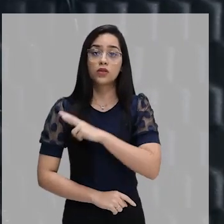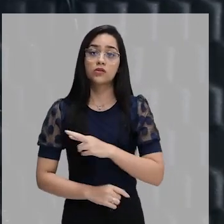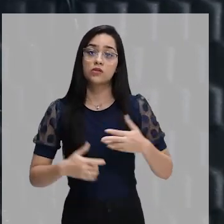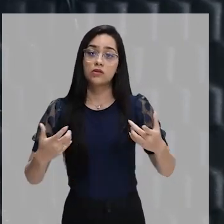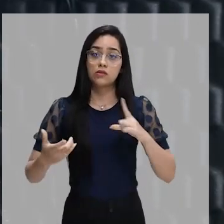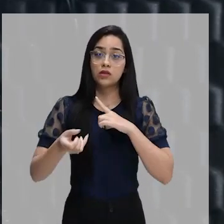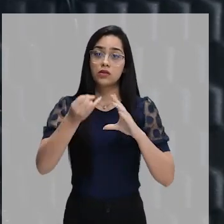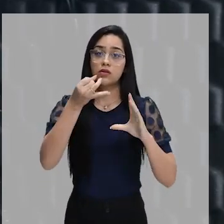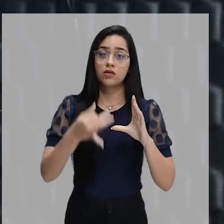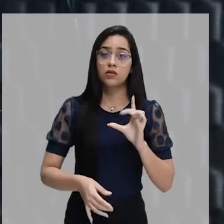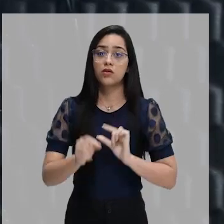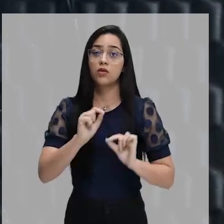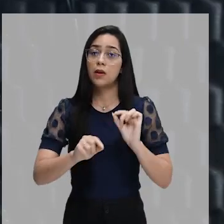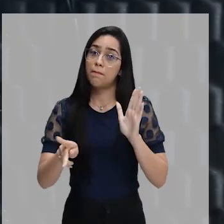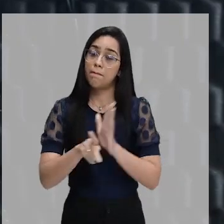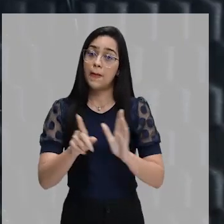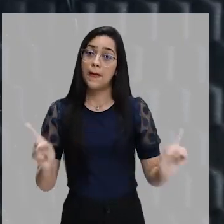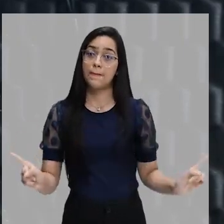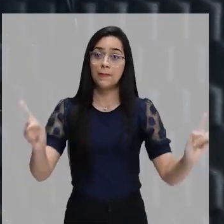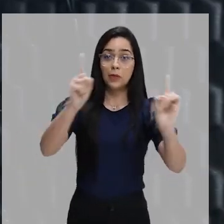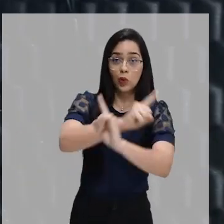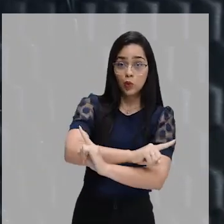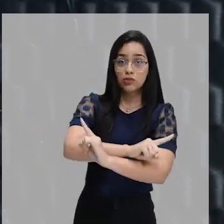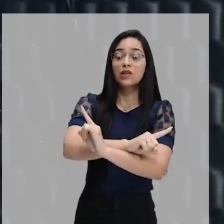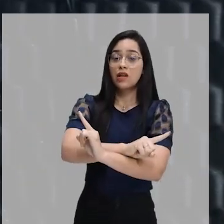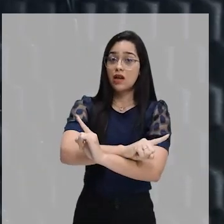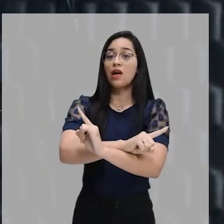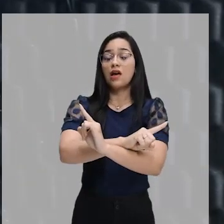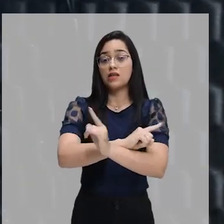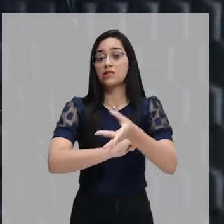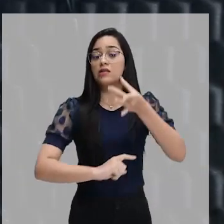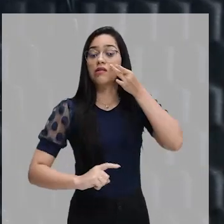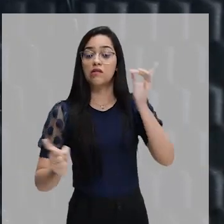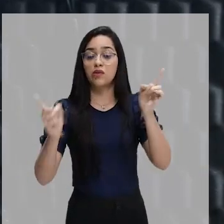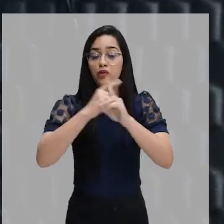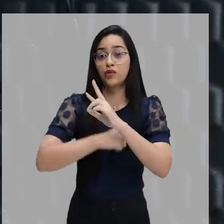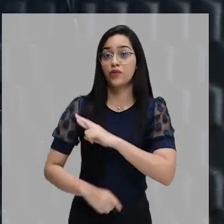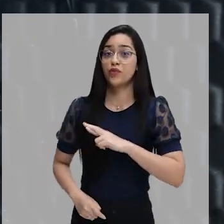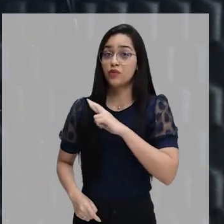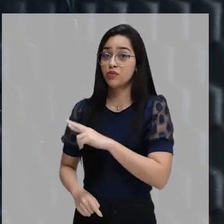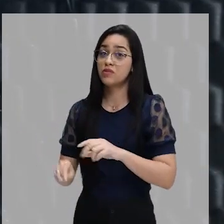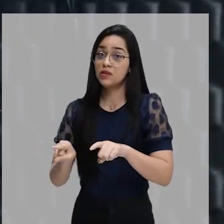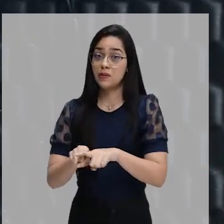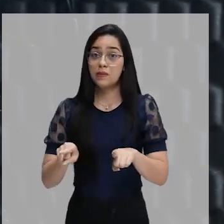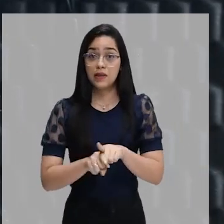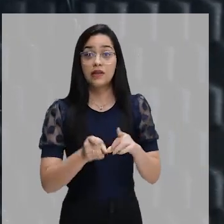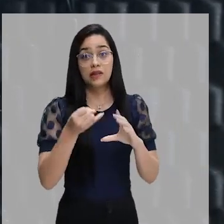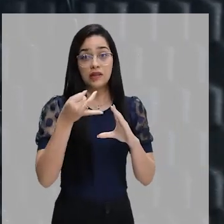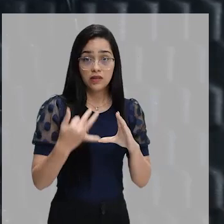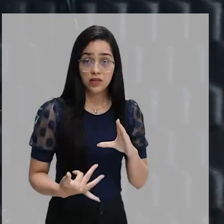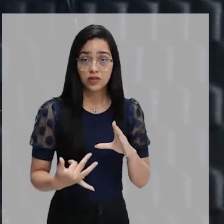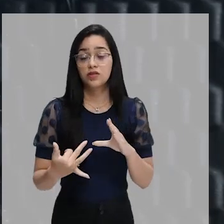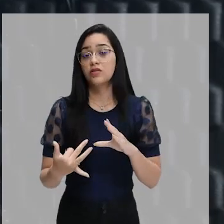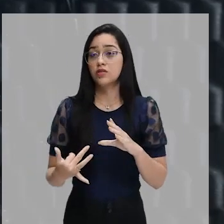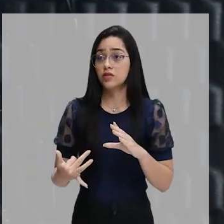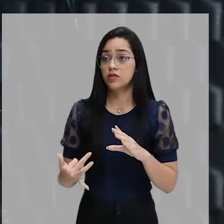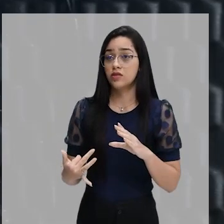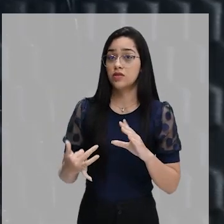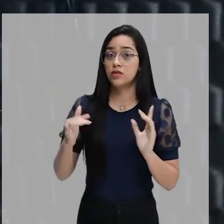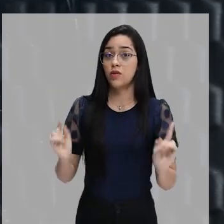as características são, obviamente, né? Se o realismo se opõe ao romantismo, obviamente as características